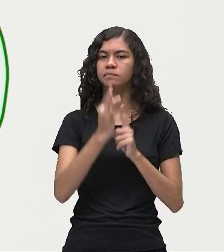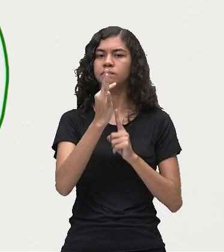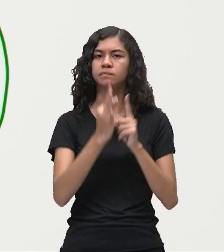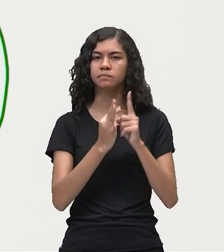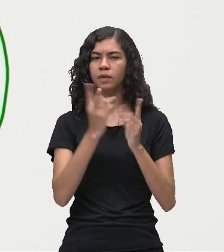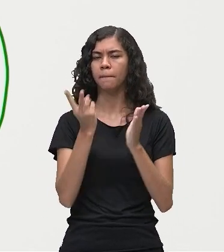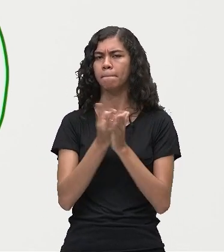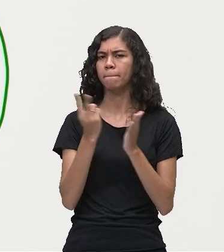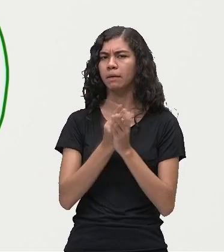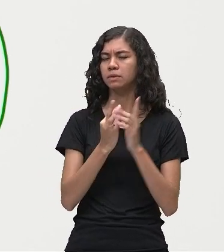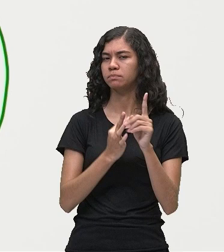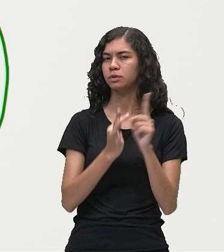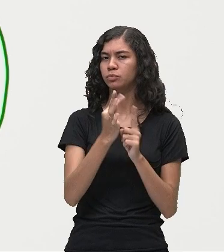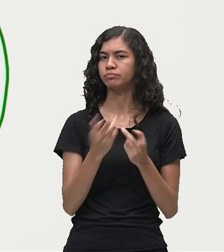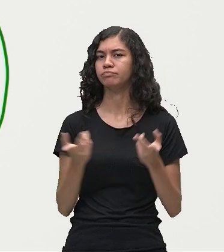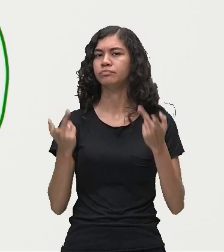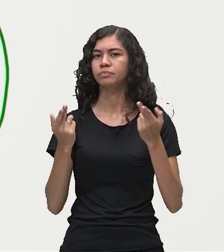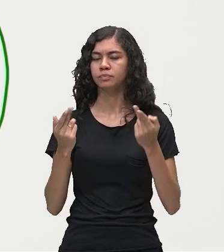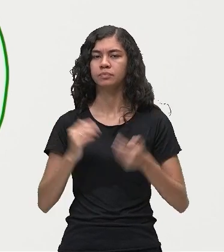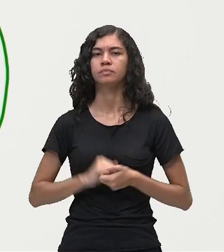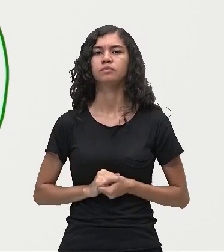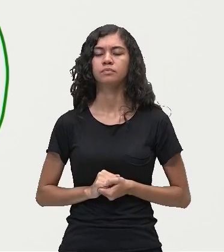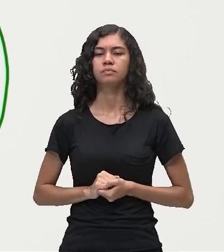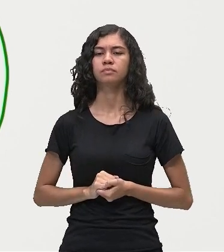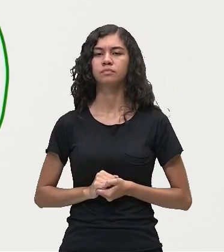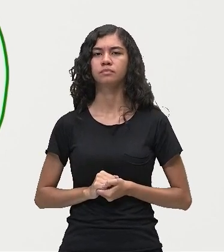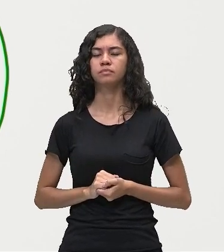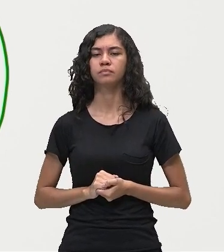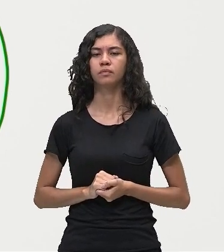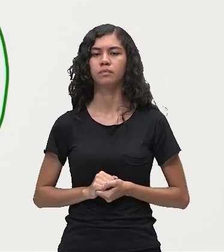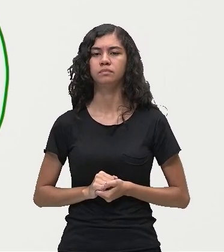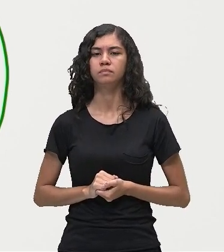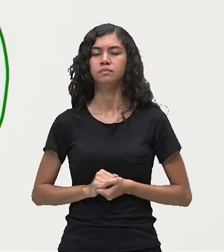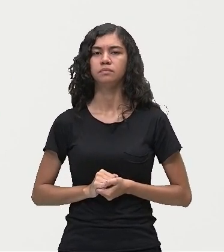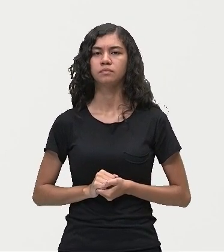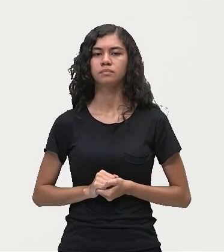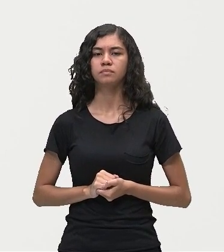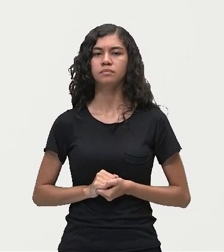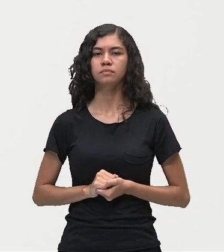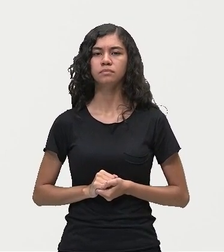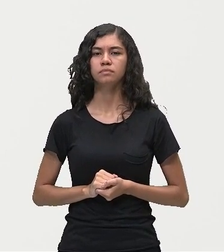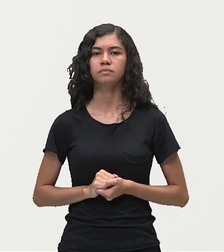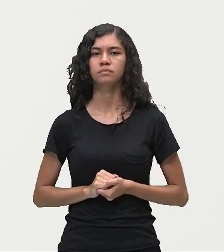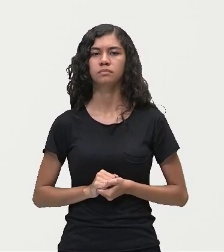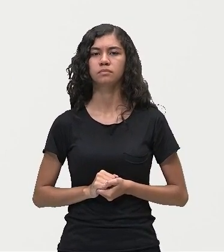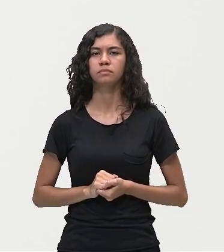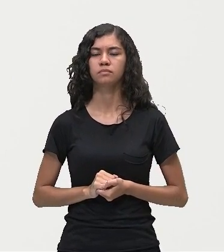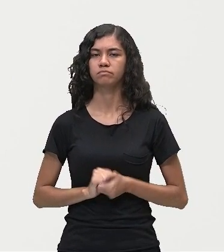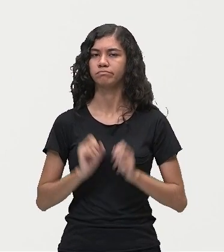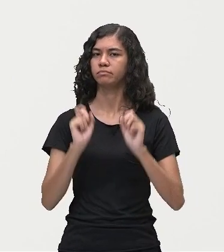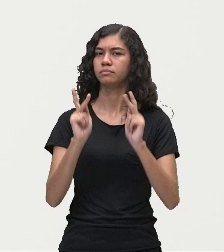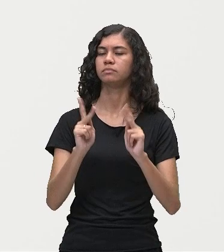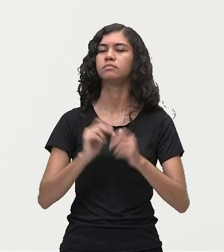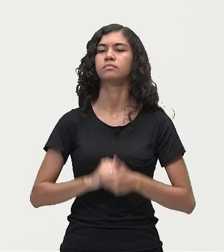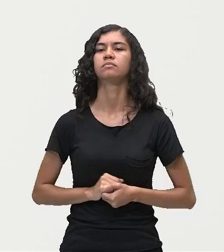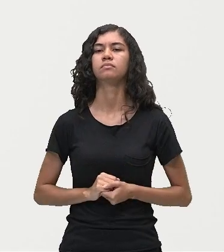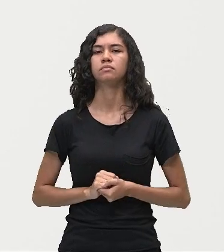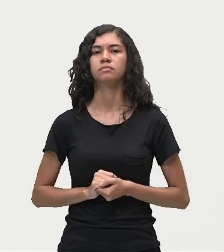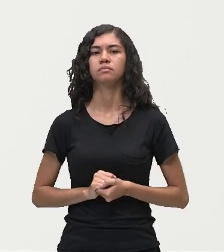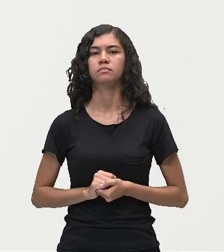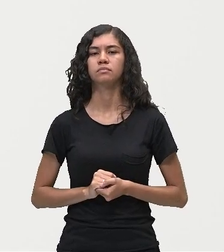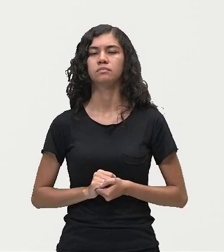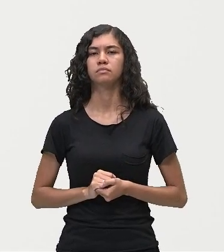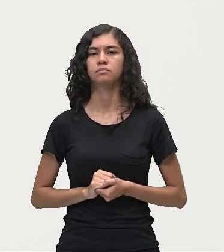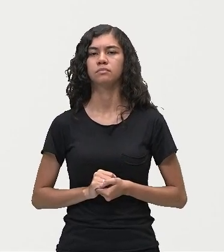a mesma temperatura. Equilíbrio térmico é isso, eles ficarem com a mesma temperatura. Beleza? E aí a gente também tem